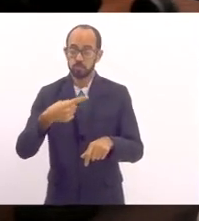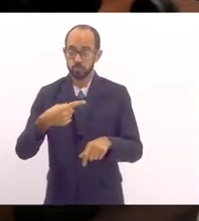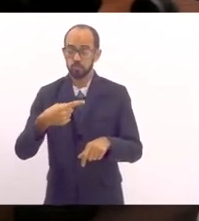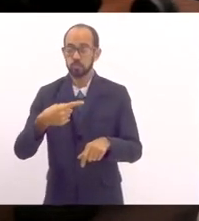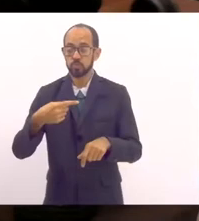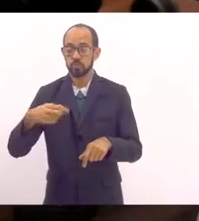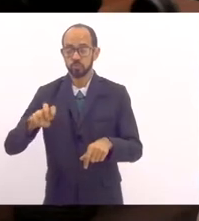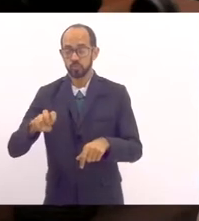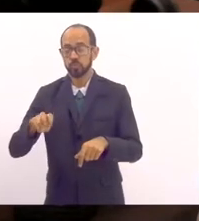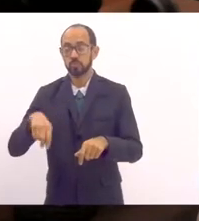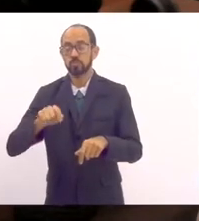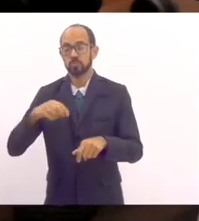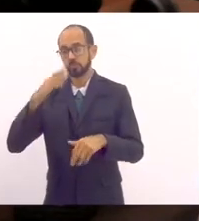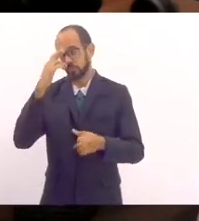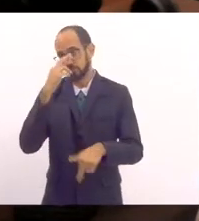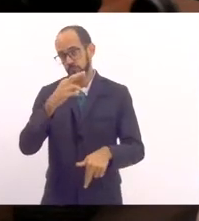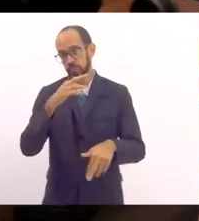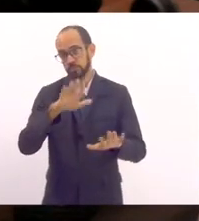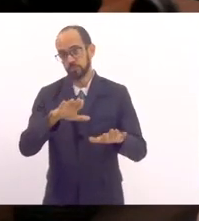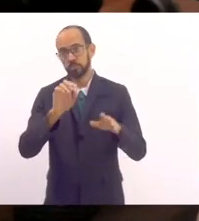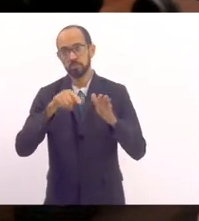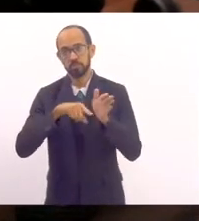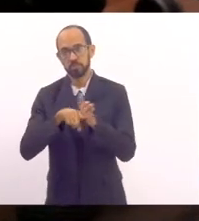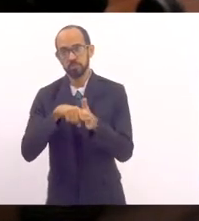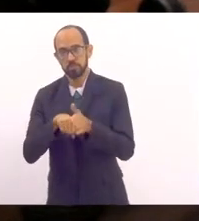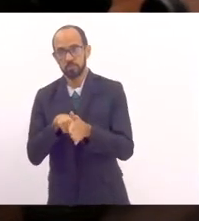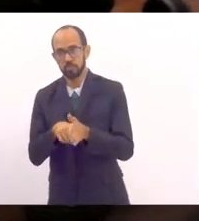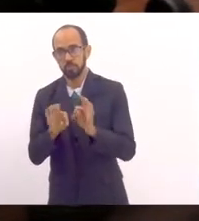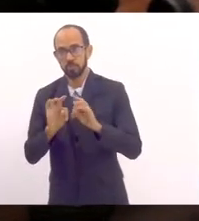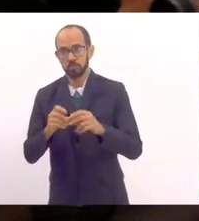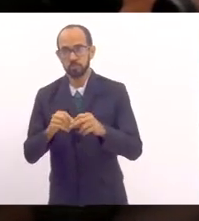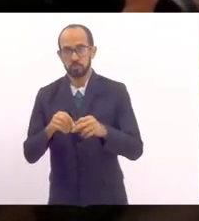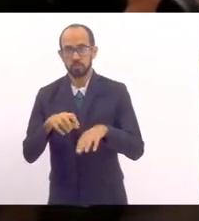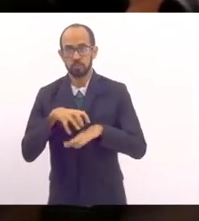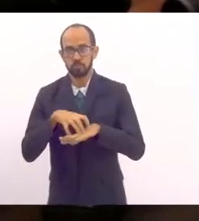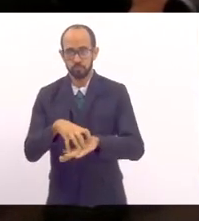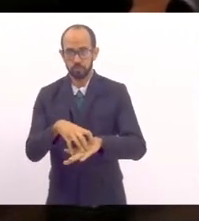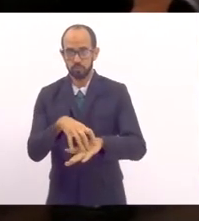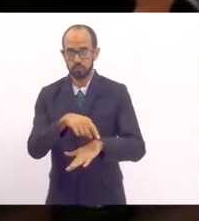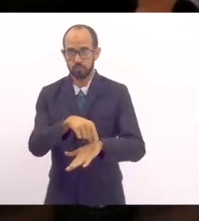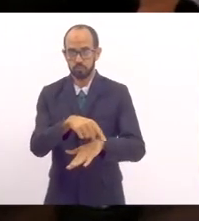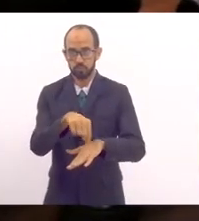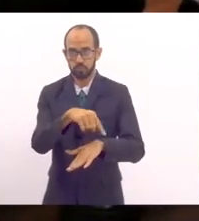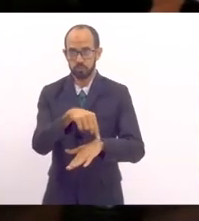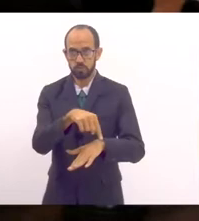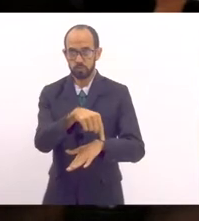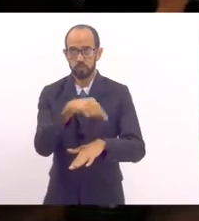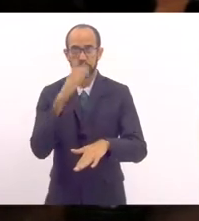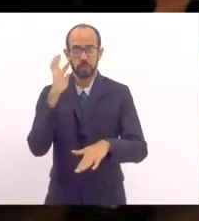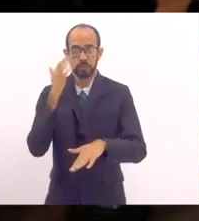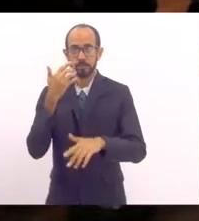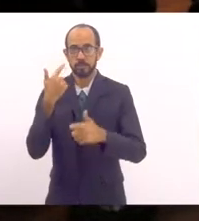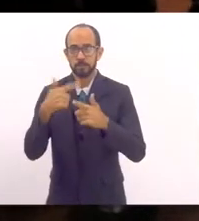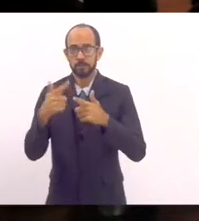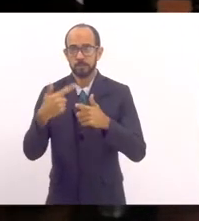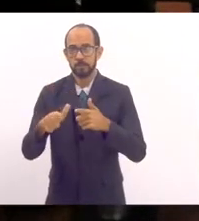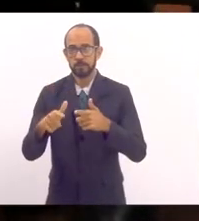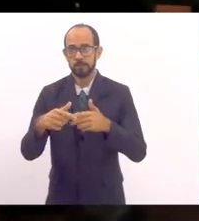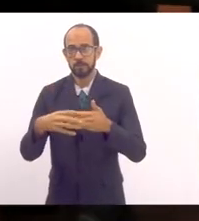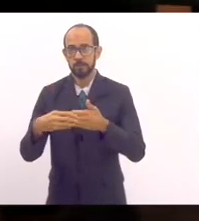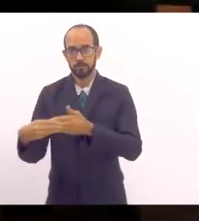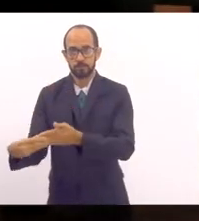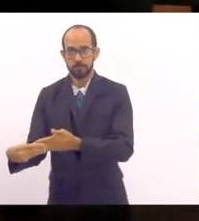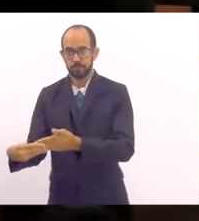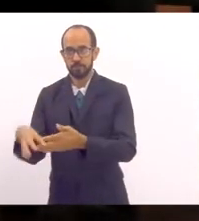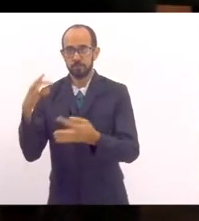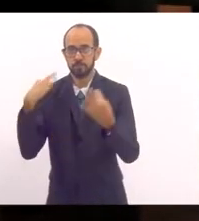fiscalizar tudo naquela excursão. A partir desse momento, você resolve problemas seríssimos que os guias de turismo, que